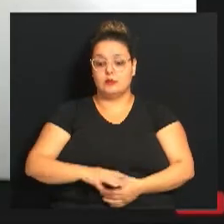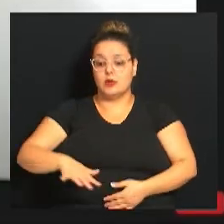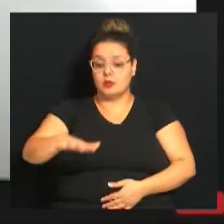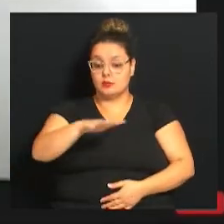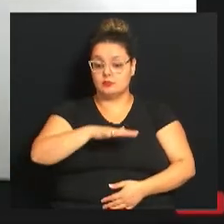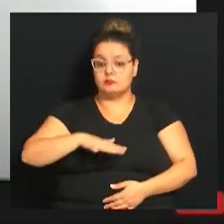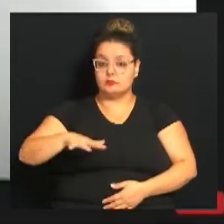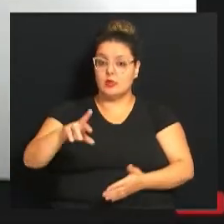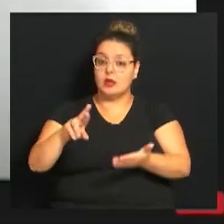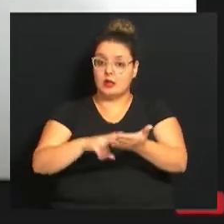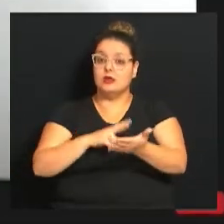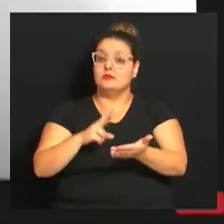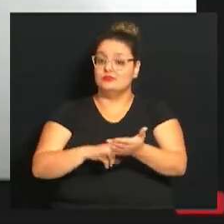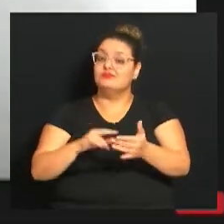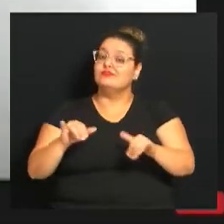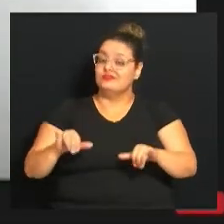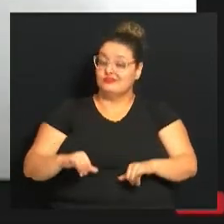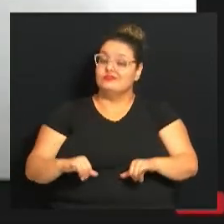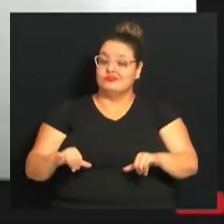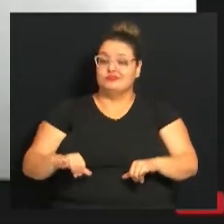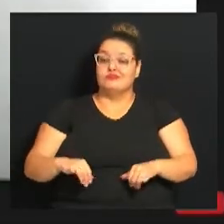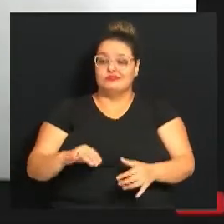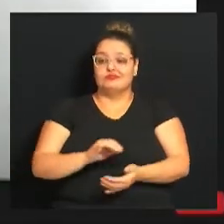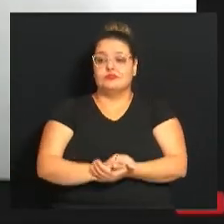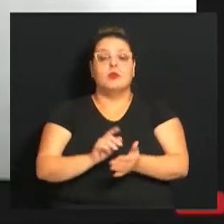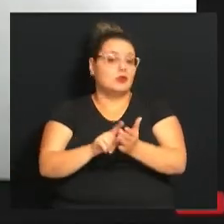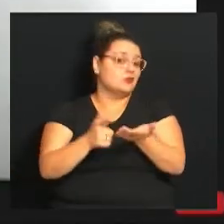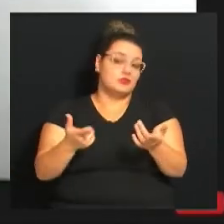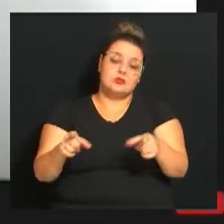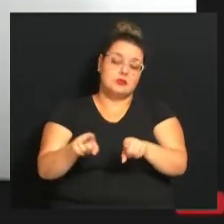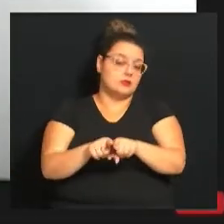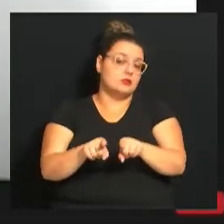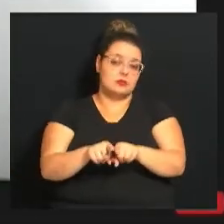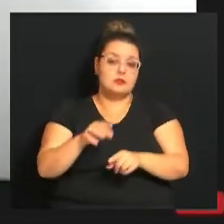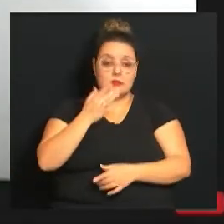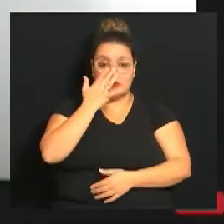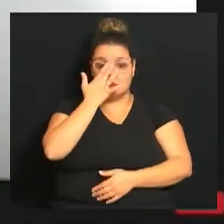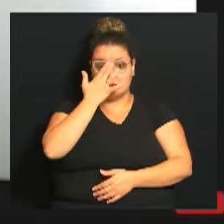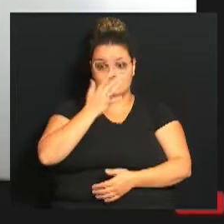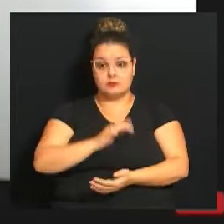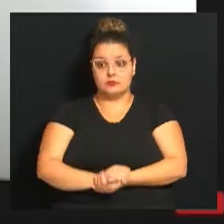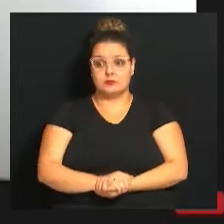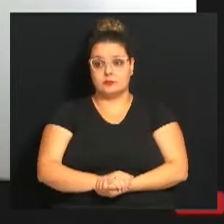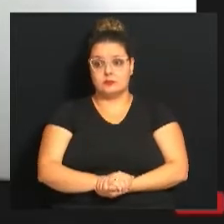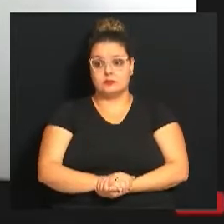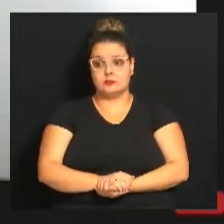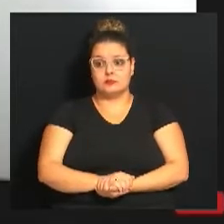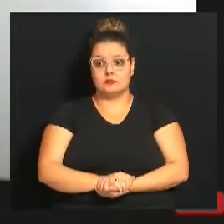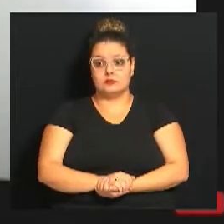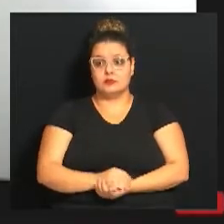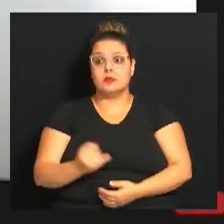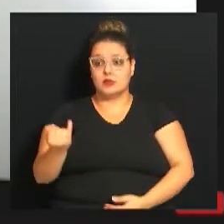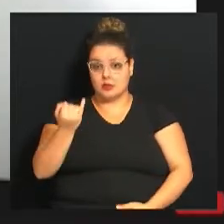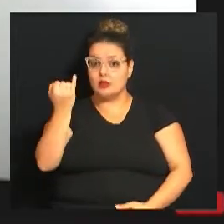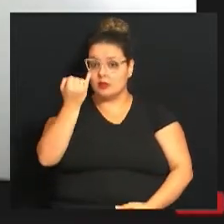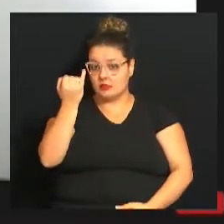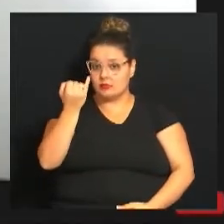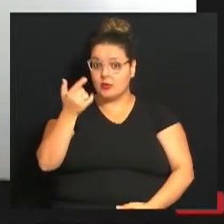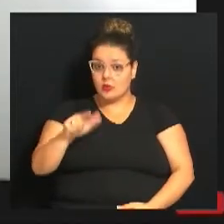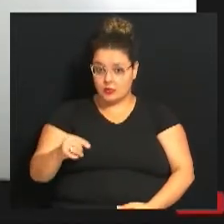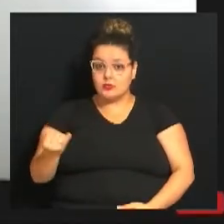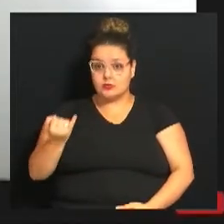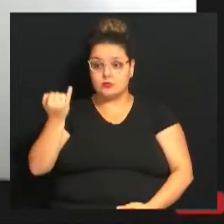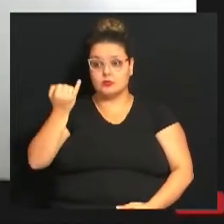muito e o jornal também, né? É um outro veículo que era muito importante, é ainda muito importante, e ele